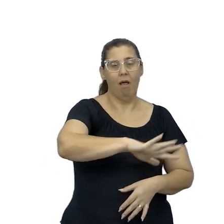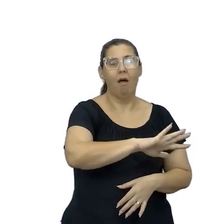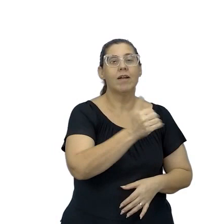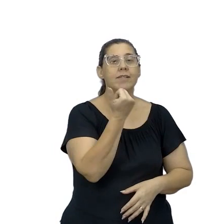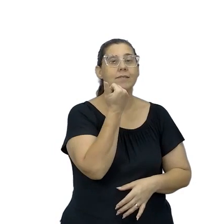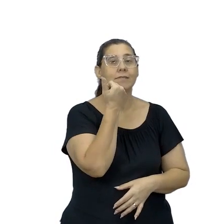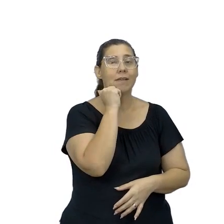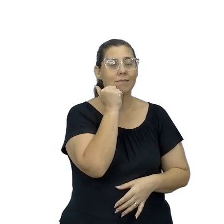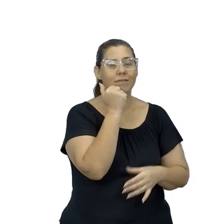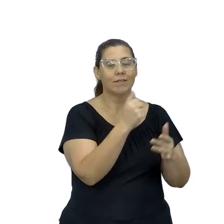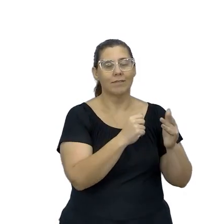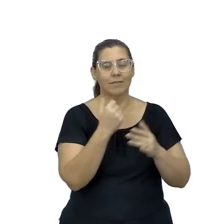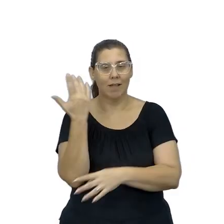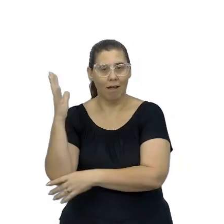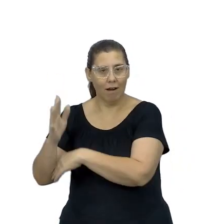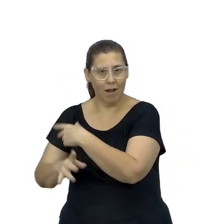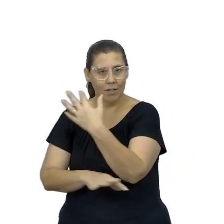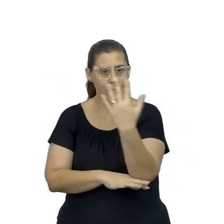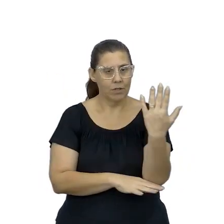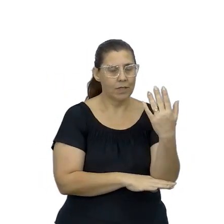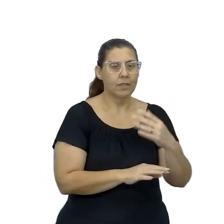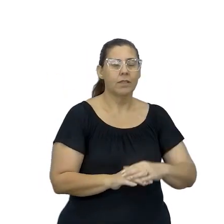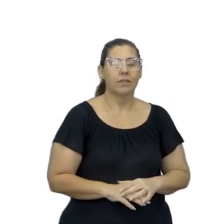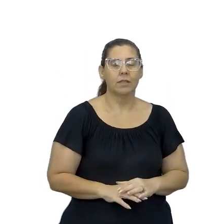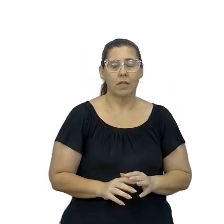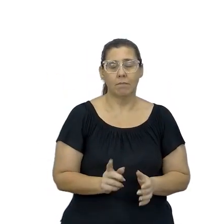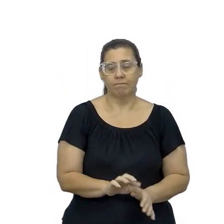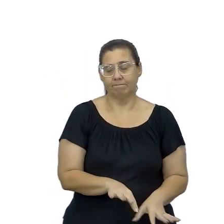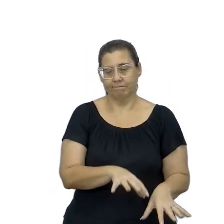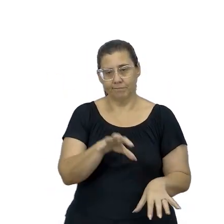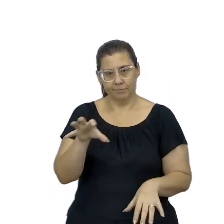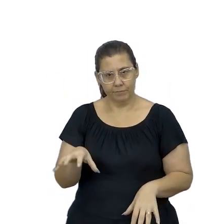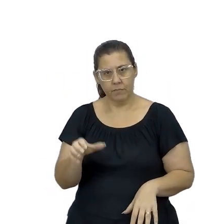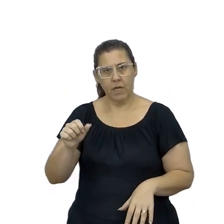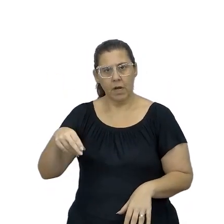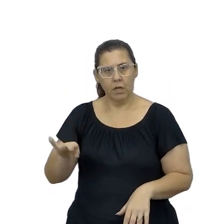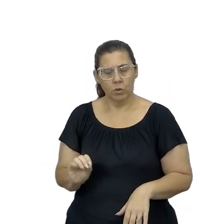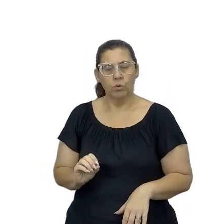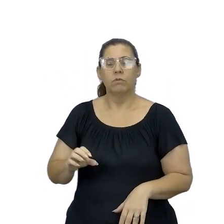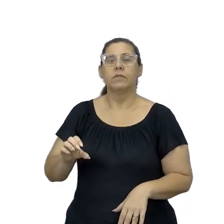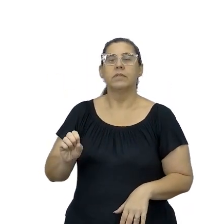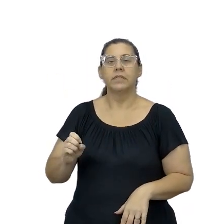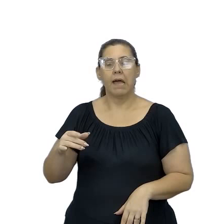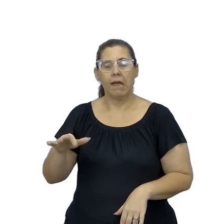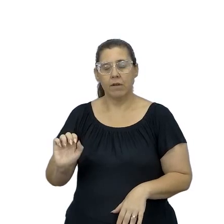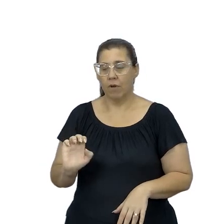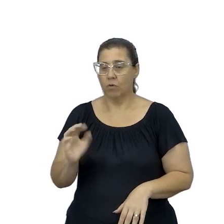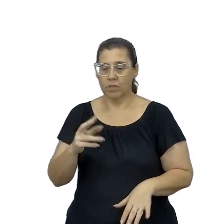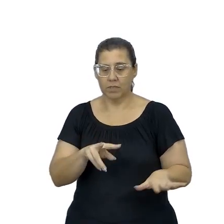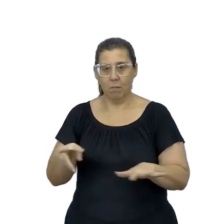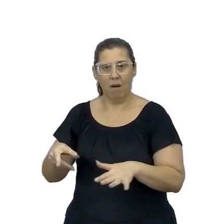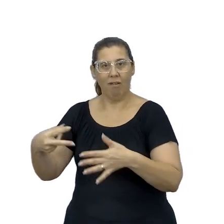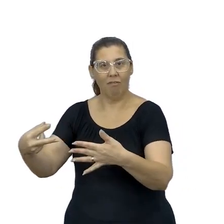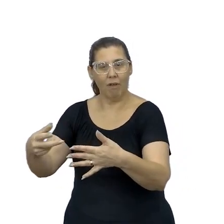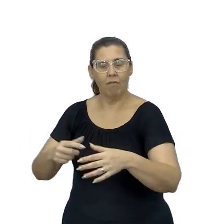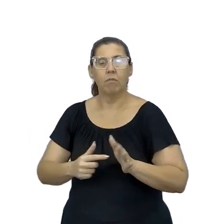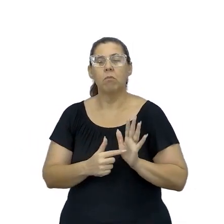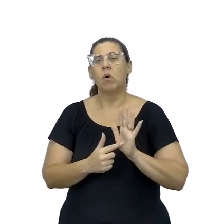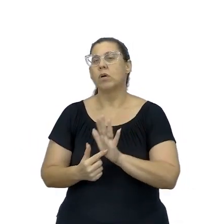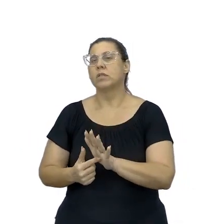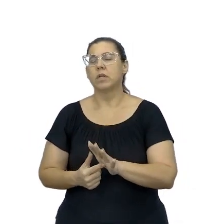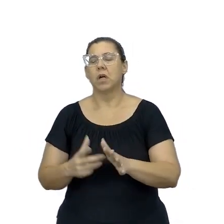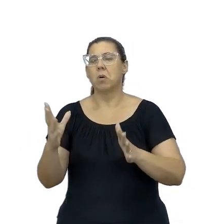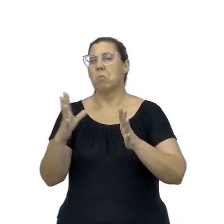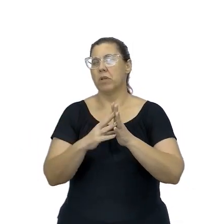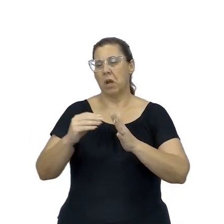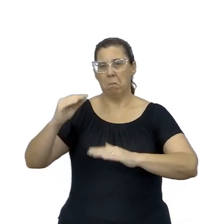da natureza. Já nas formações de ano e série, que então a que vai acontecer na semana que vem, vão trazer aí exemplos